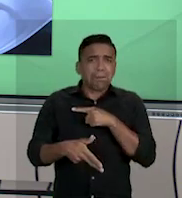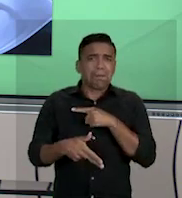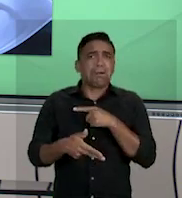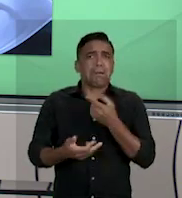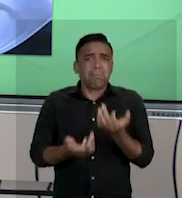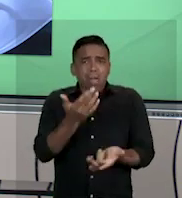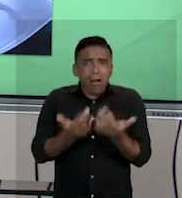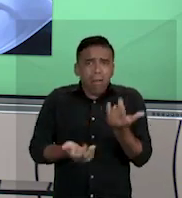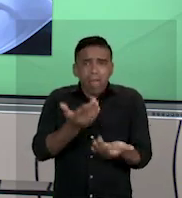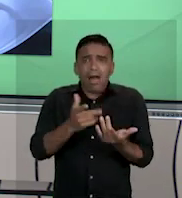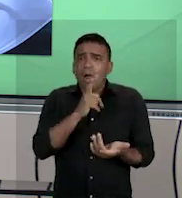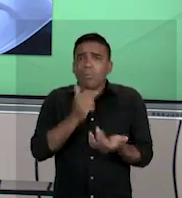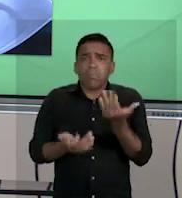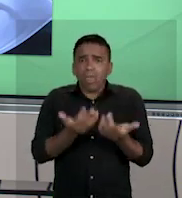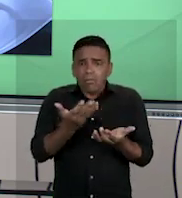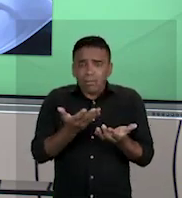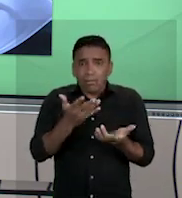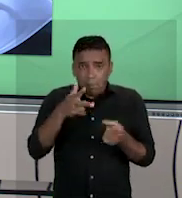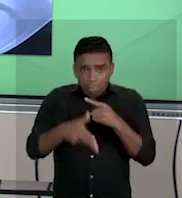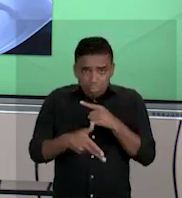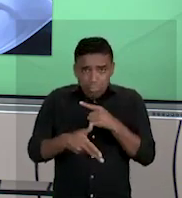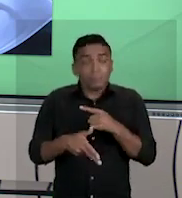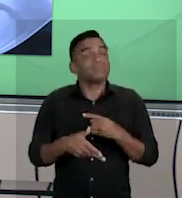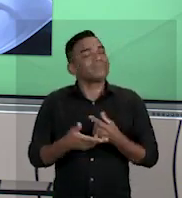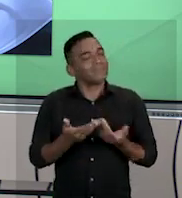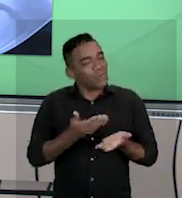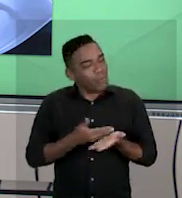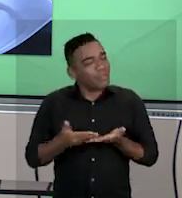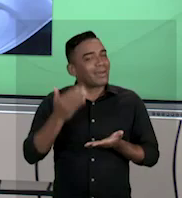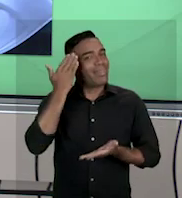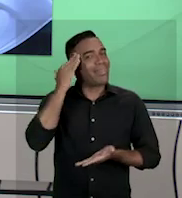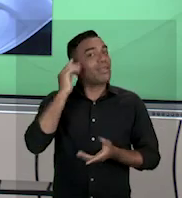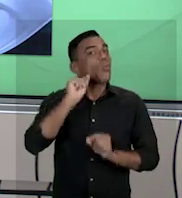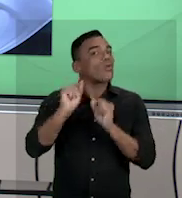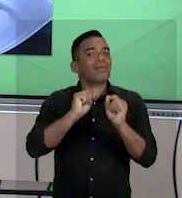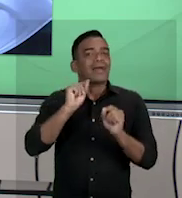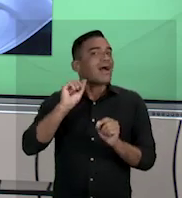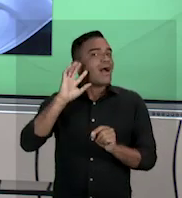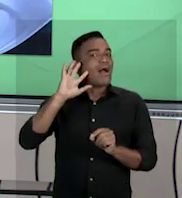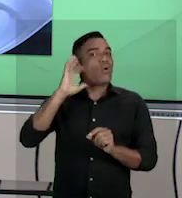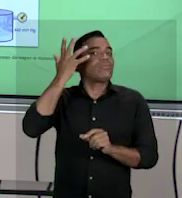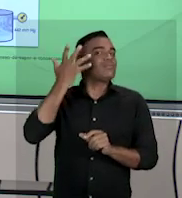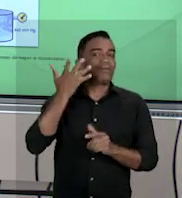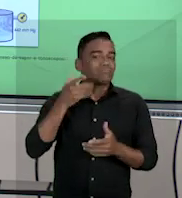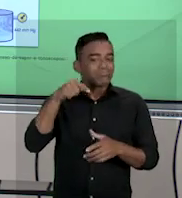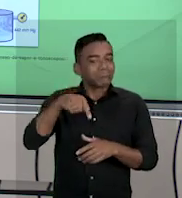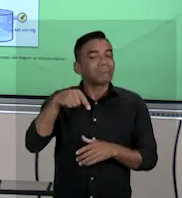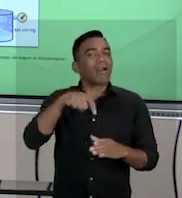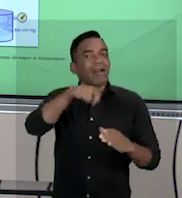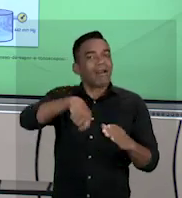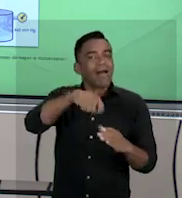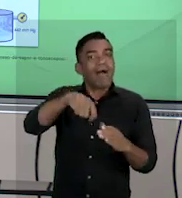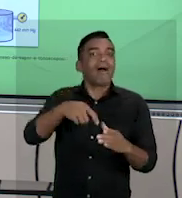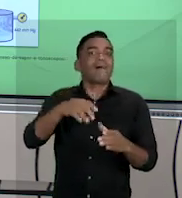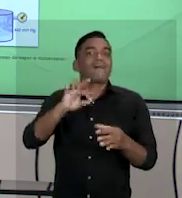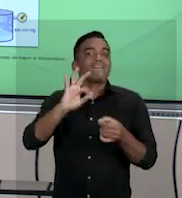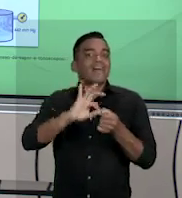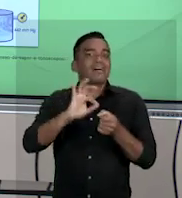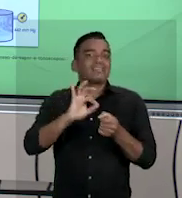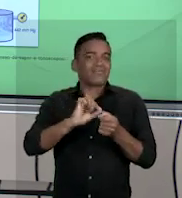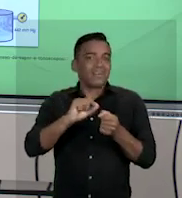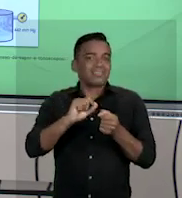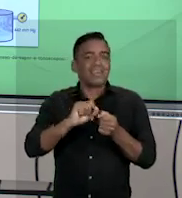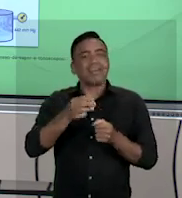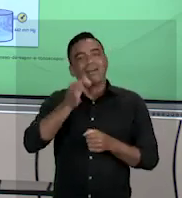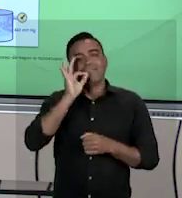de ebulição? Vamos começar, então, a entender um pouquinho sobre o que está acontecendo ali. Para isso, nós vimos